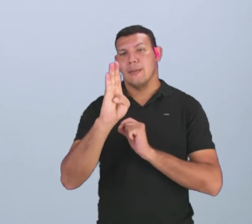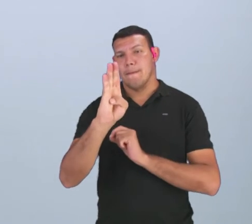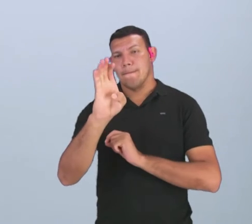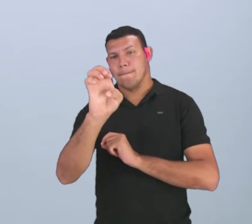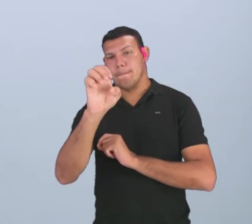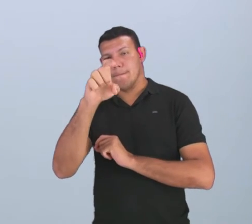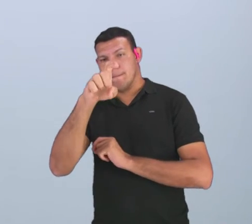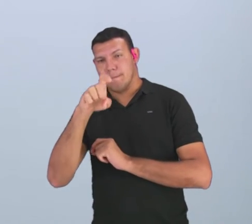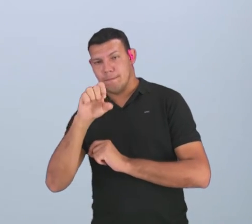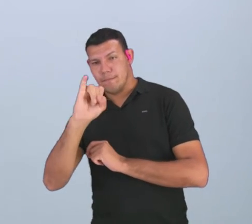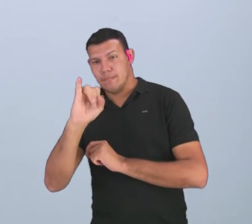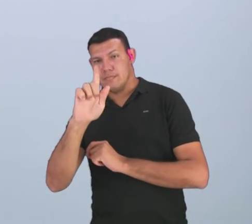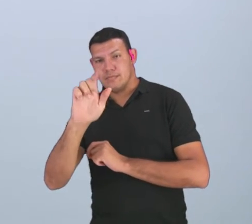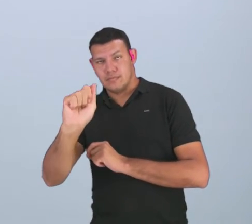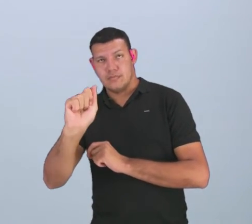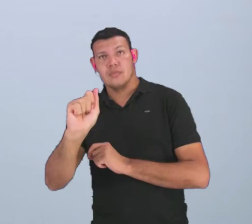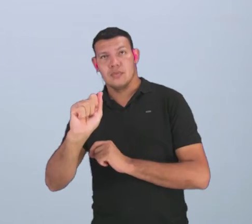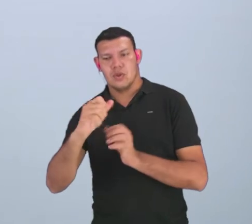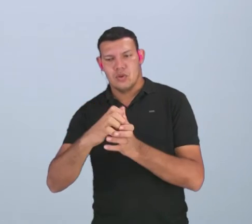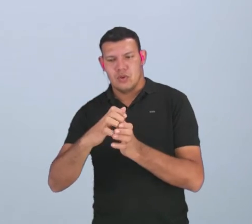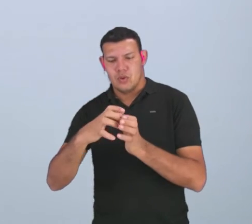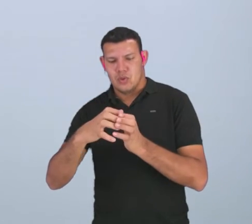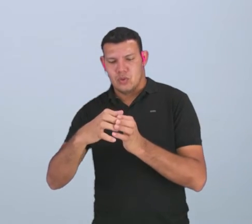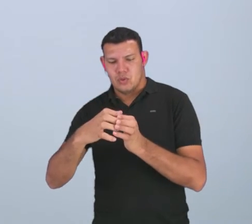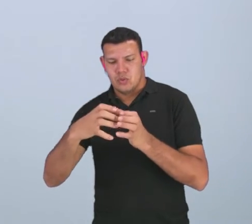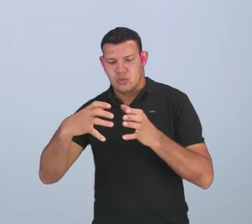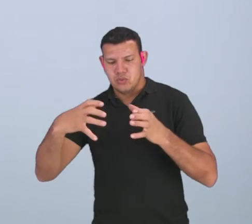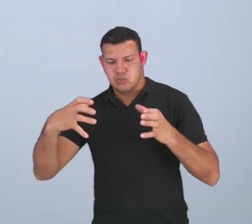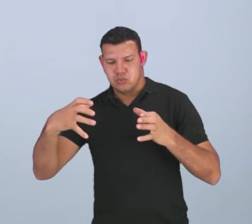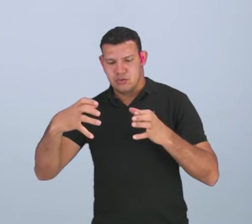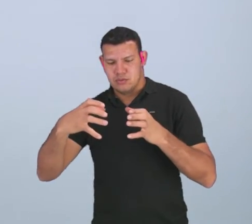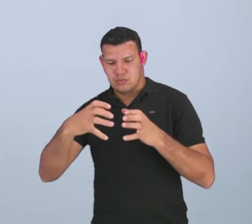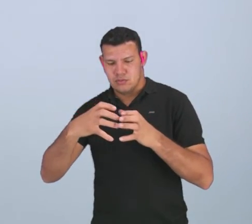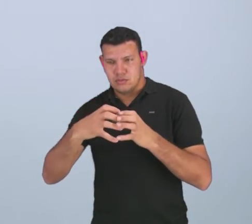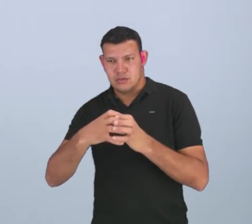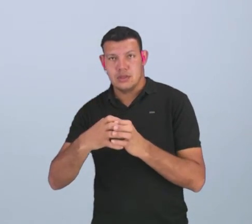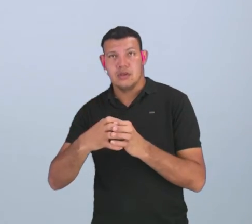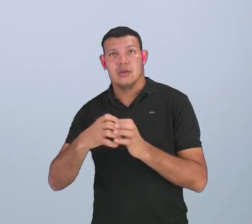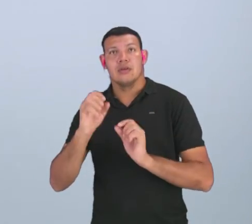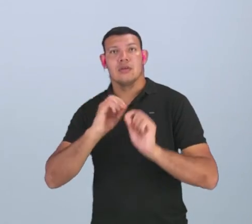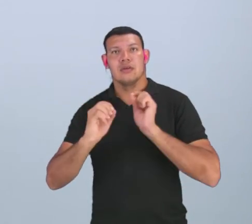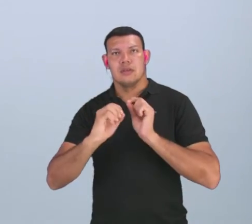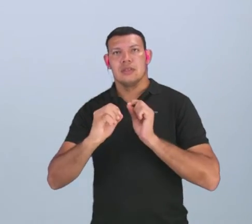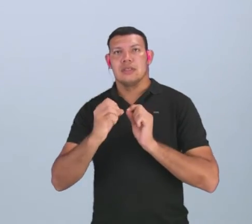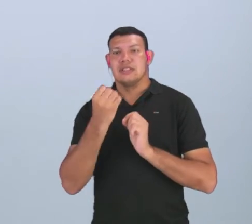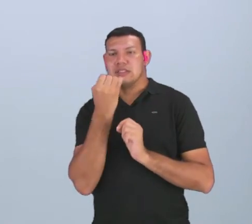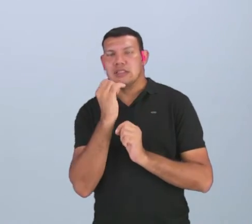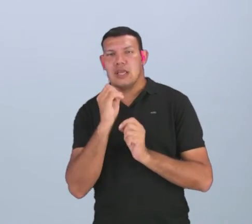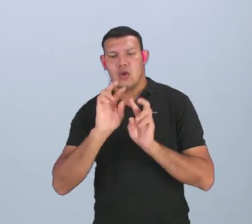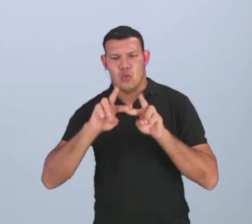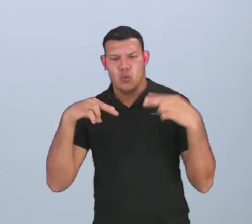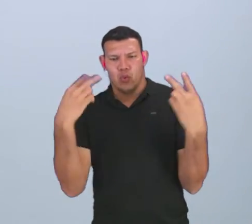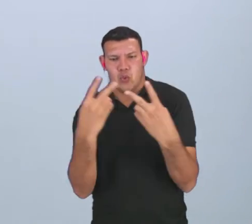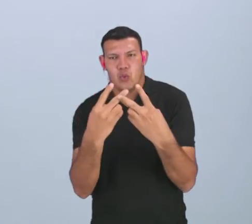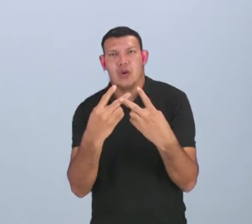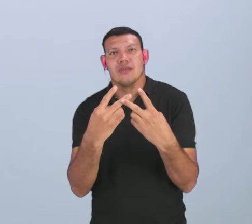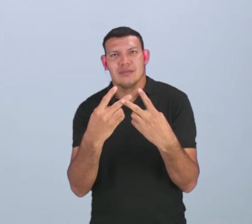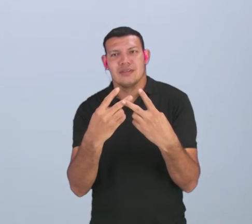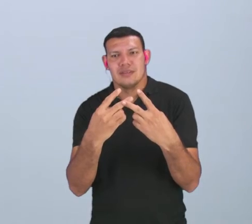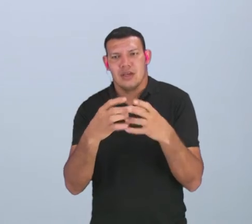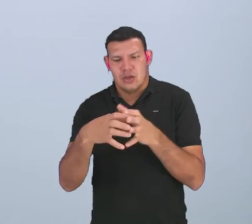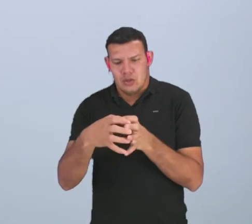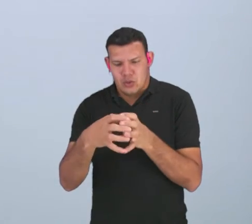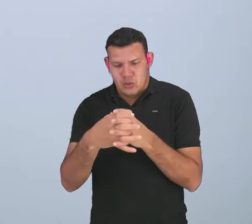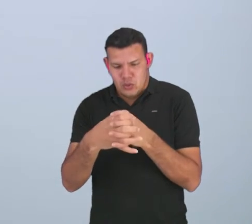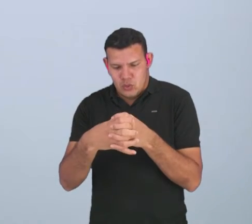de bexiga que ele faz com que o ar infle o ar. E aí, quando ele faz isso, o que acontece? Ele aumenta o volume. Como ele aumenta